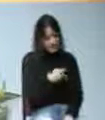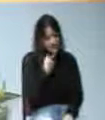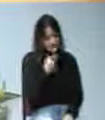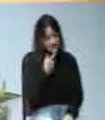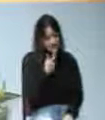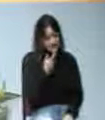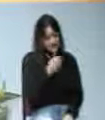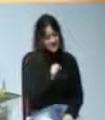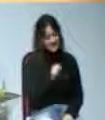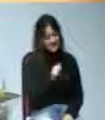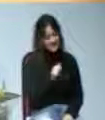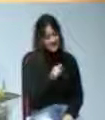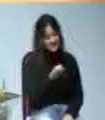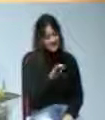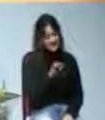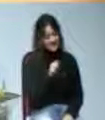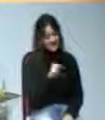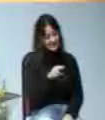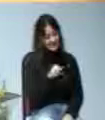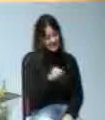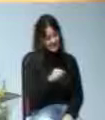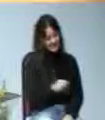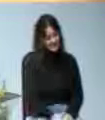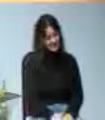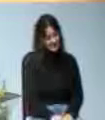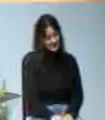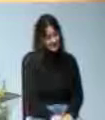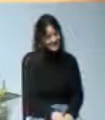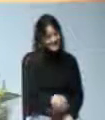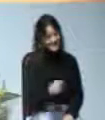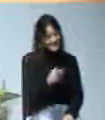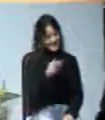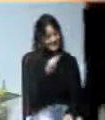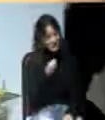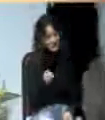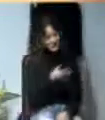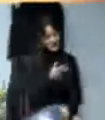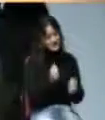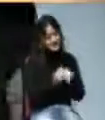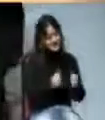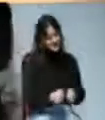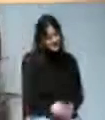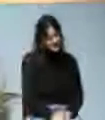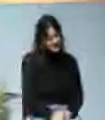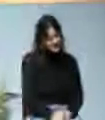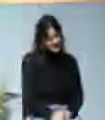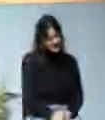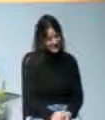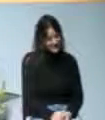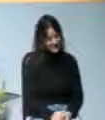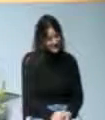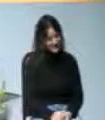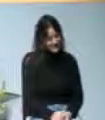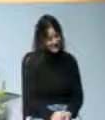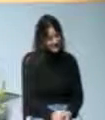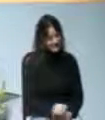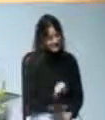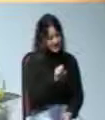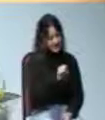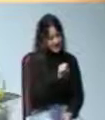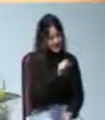E Existe um momento de profundo